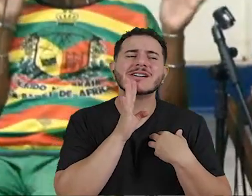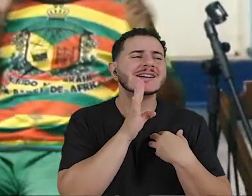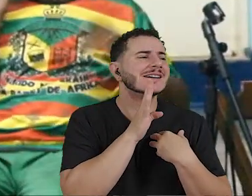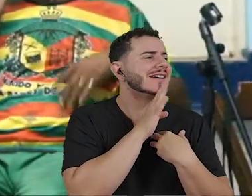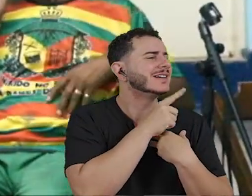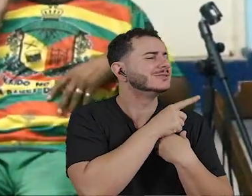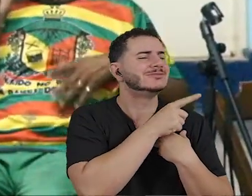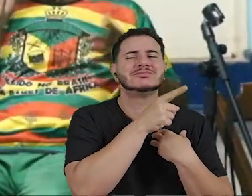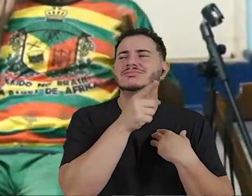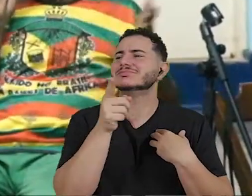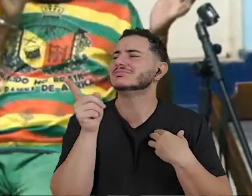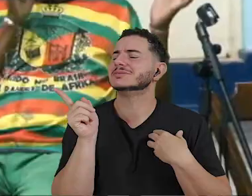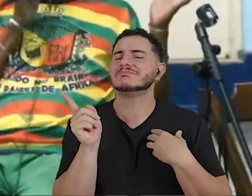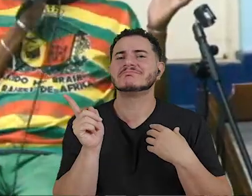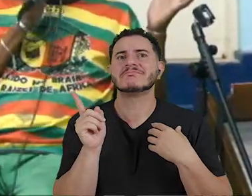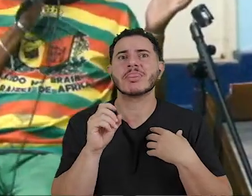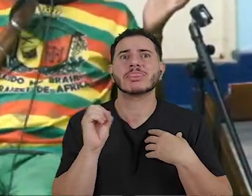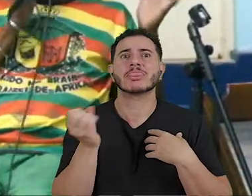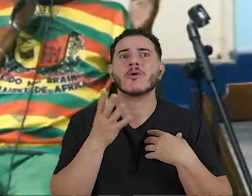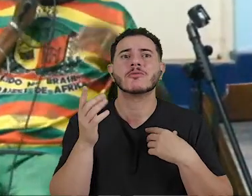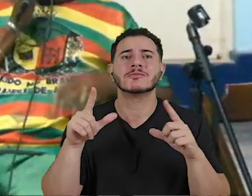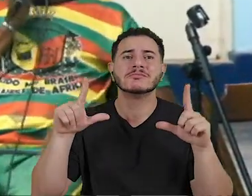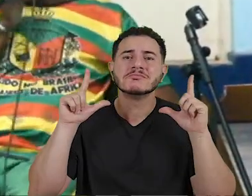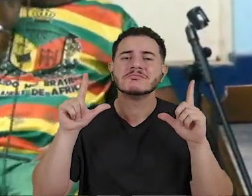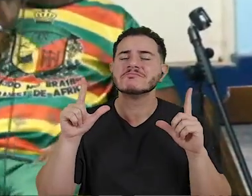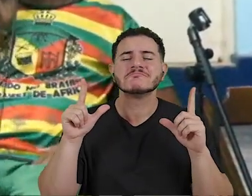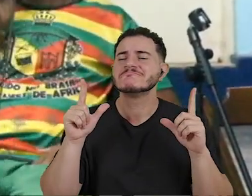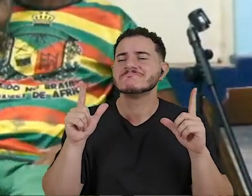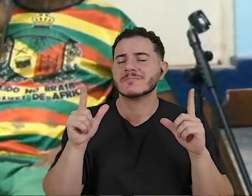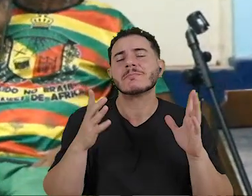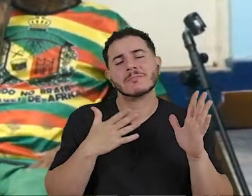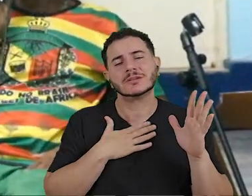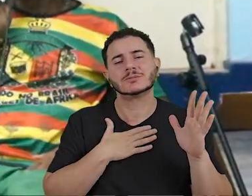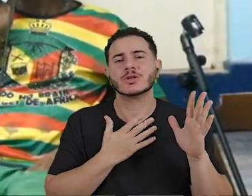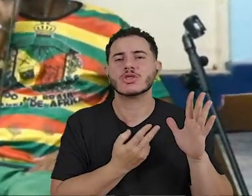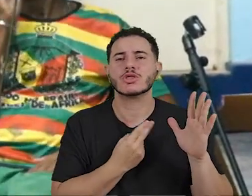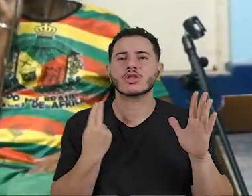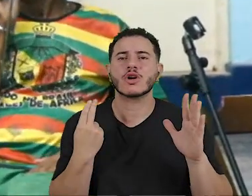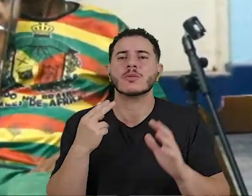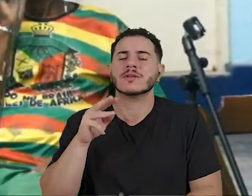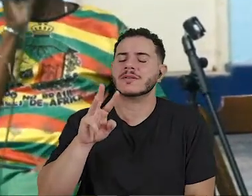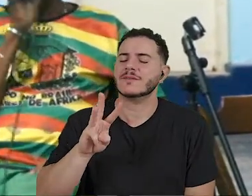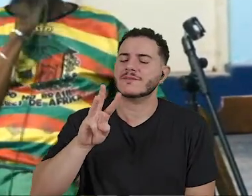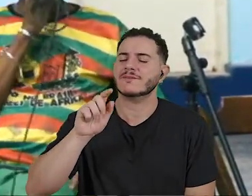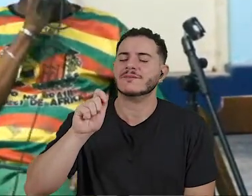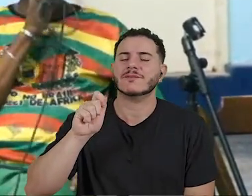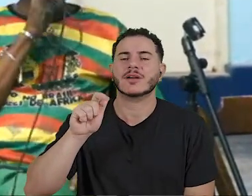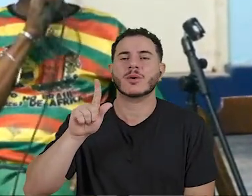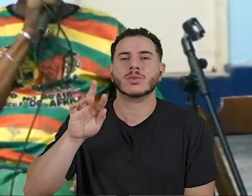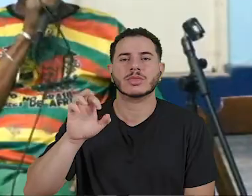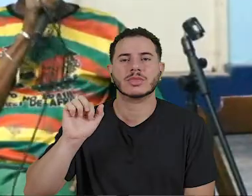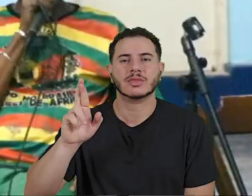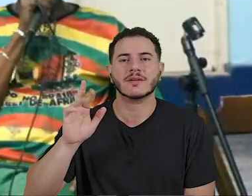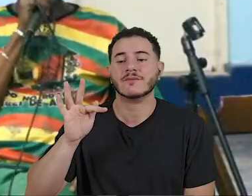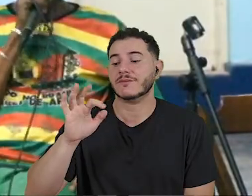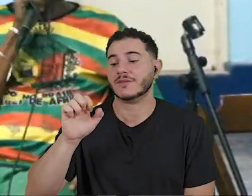Né? Nenhuma cara. Então, eu me chamo Walter Ferreira de França.